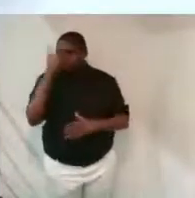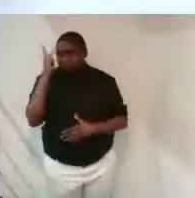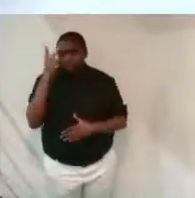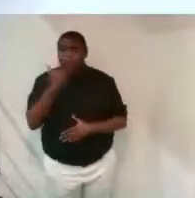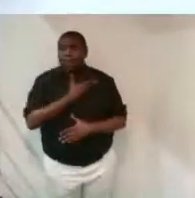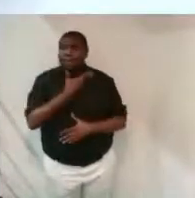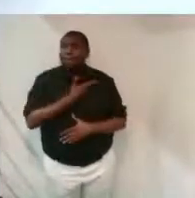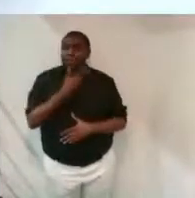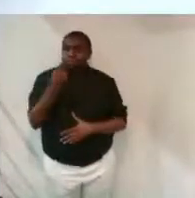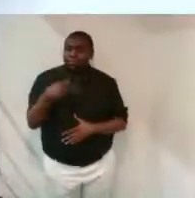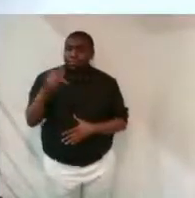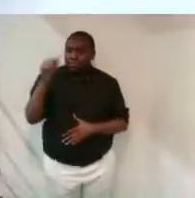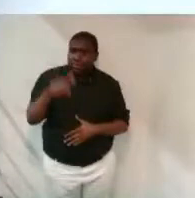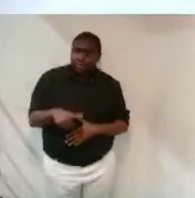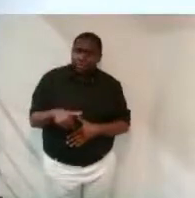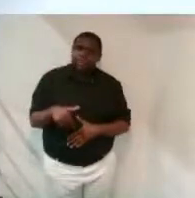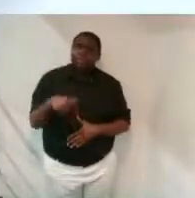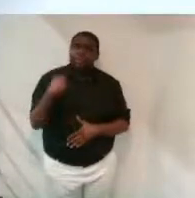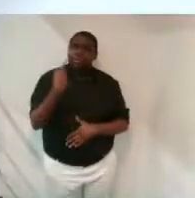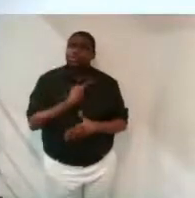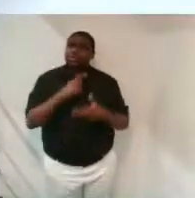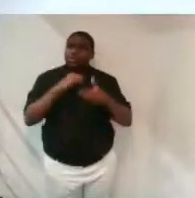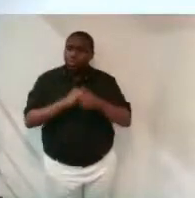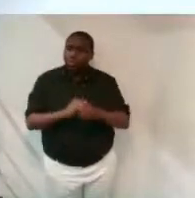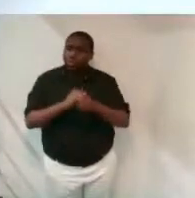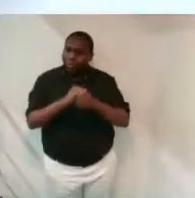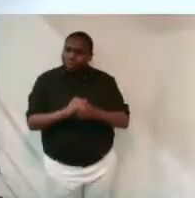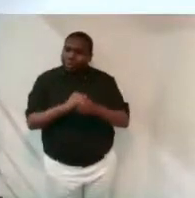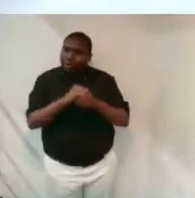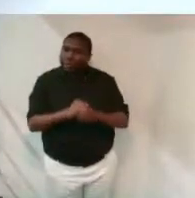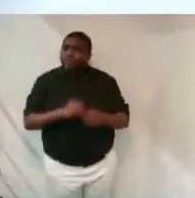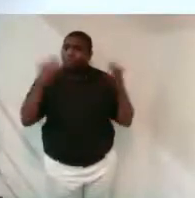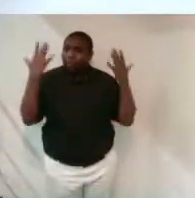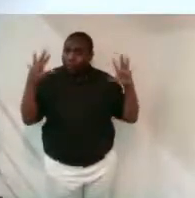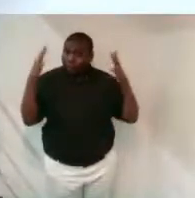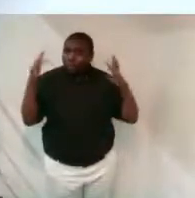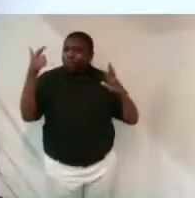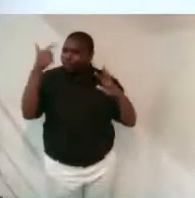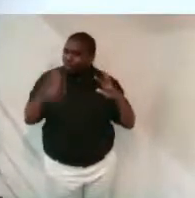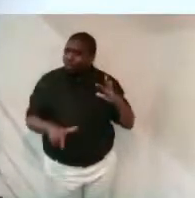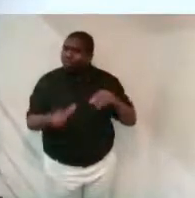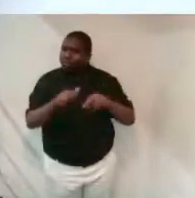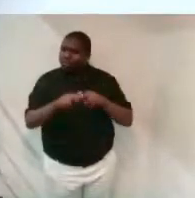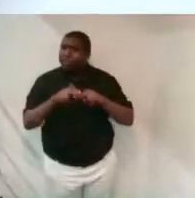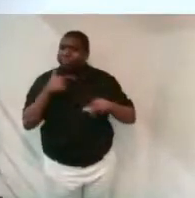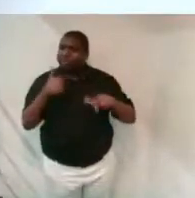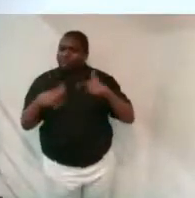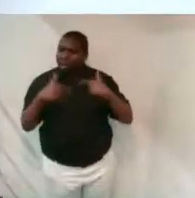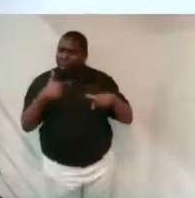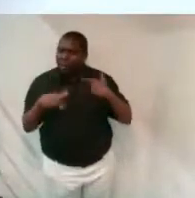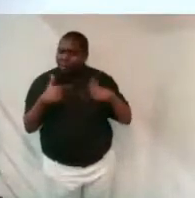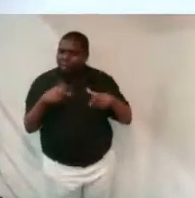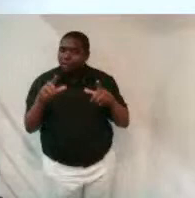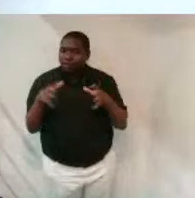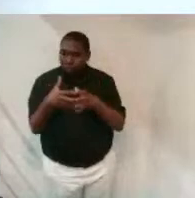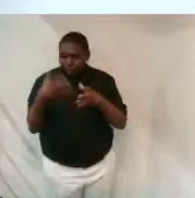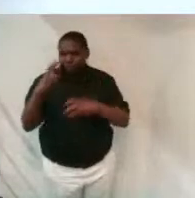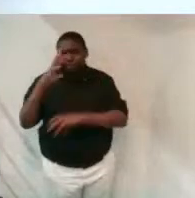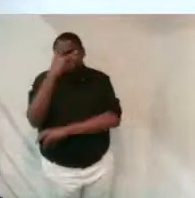mesa, cumprimentando em nome da doutora Tarsila, parabenizar novamente pelo trabalho frente à Comissão do Meio